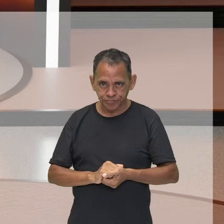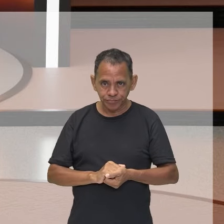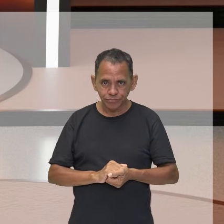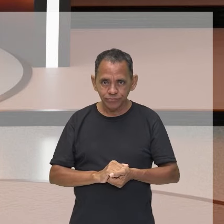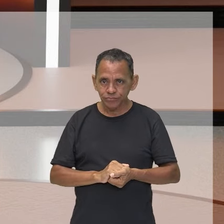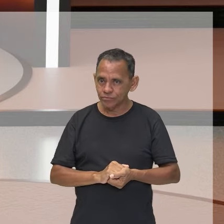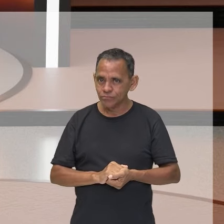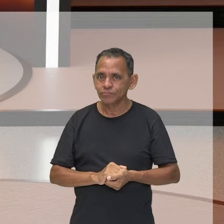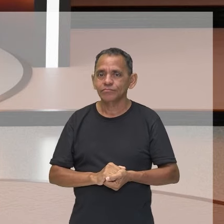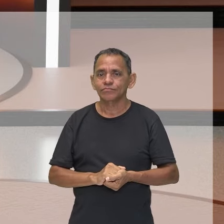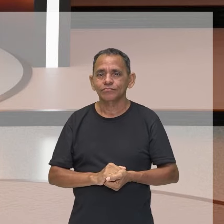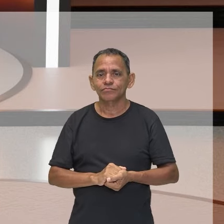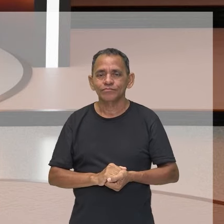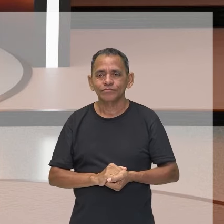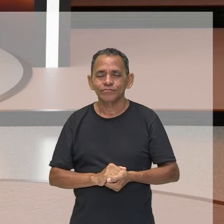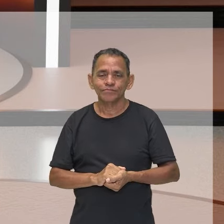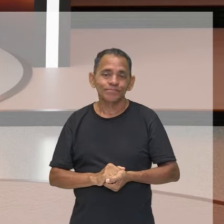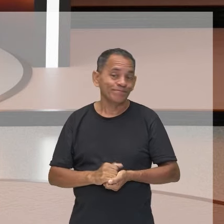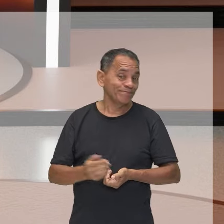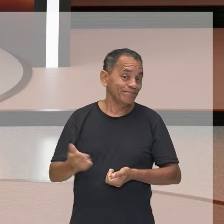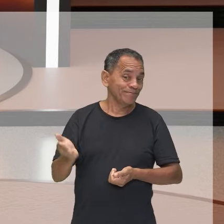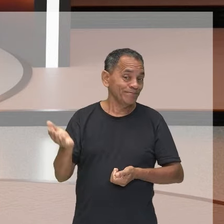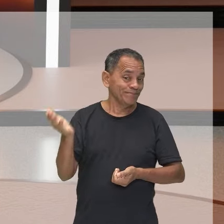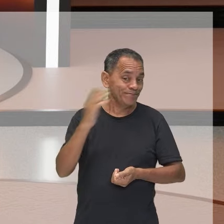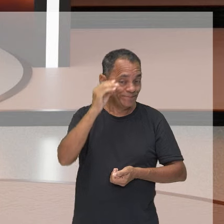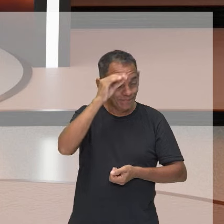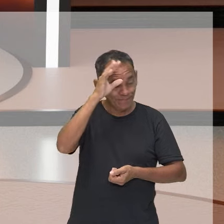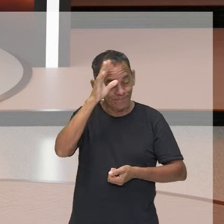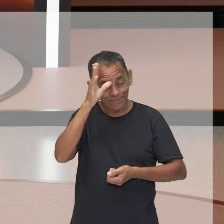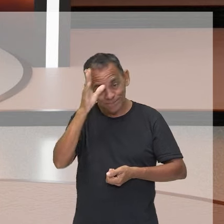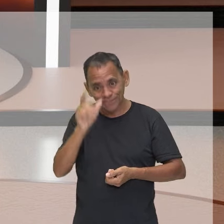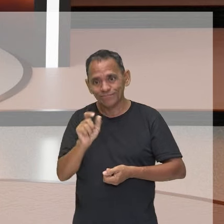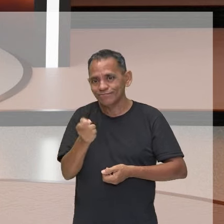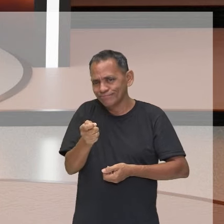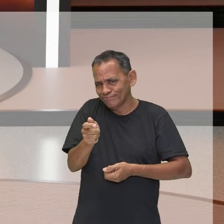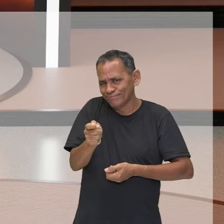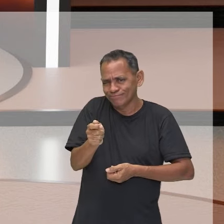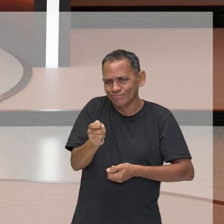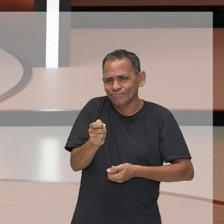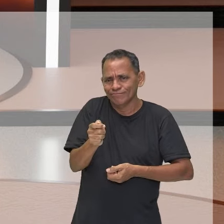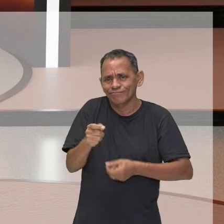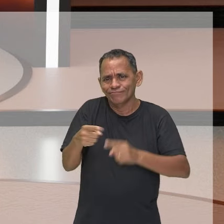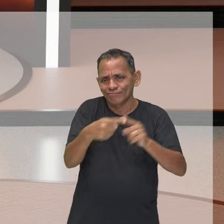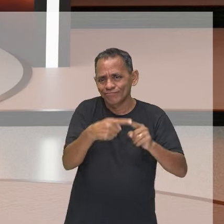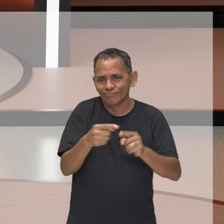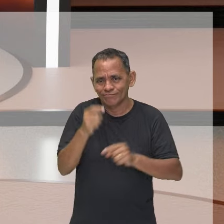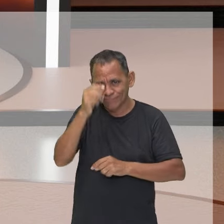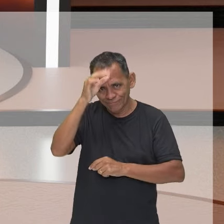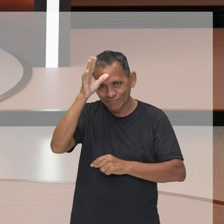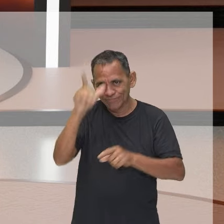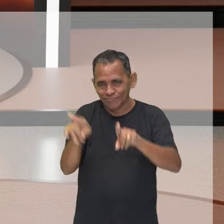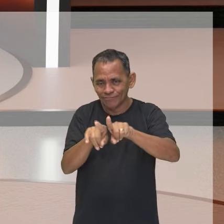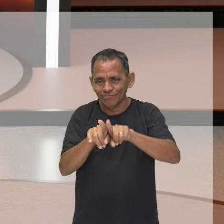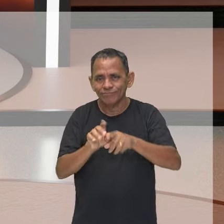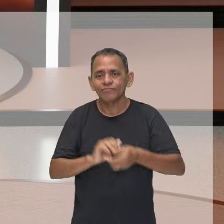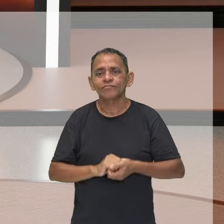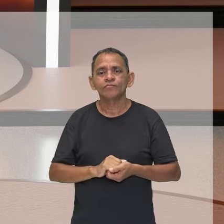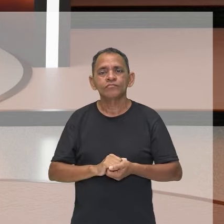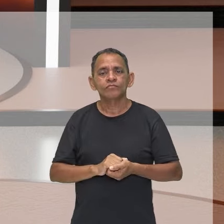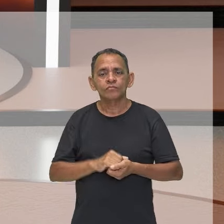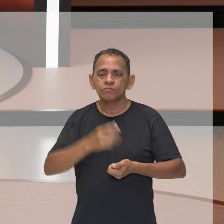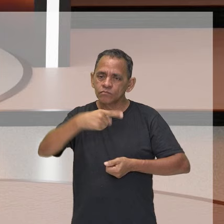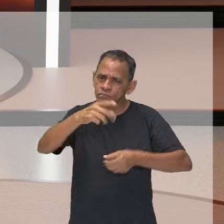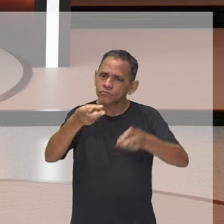venham comigo e vamos conhecer um pouco desses conhecimentos, desses tipos de conhecimento. E vocês vão perceber